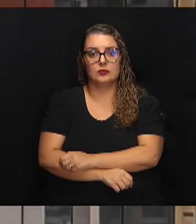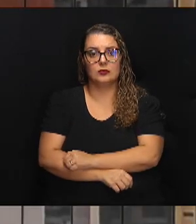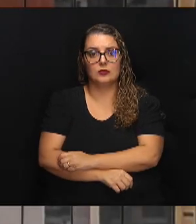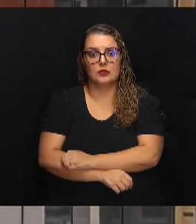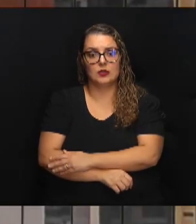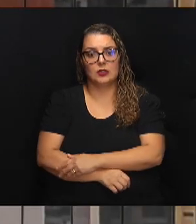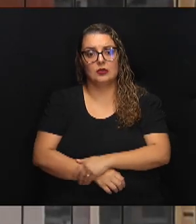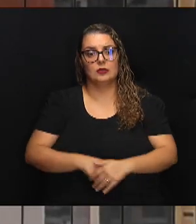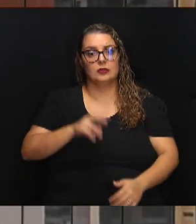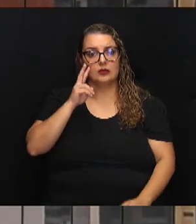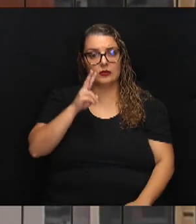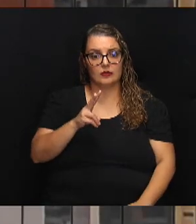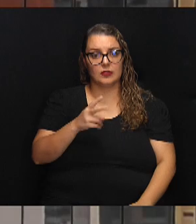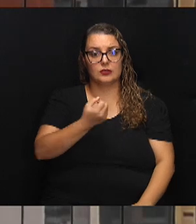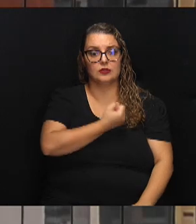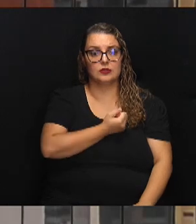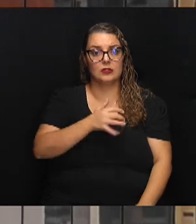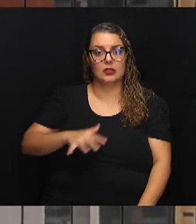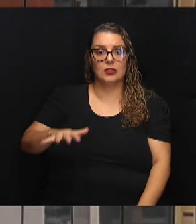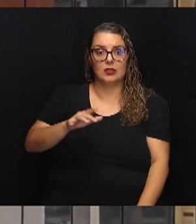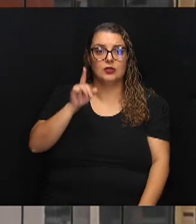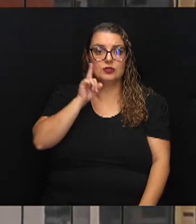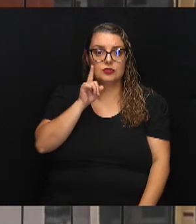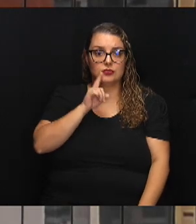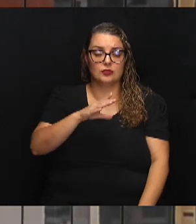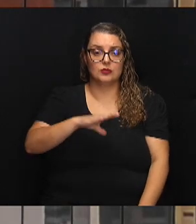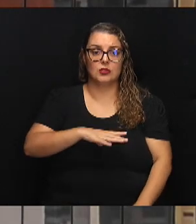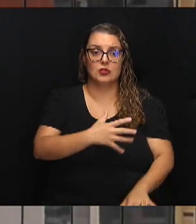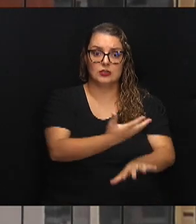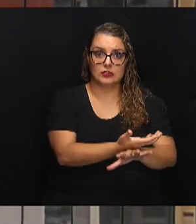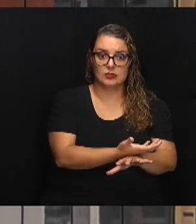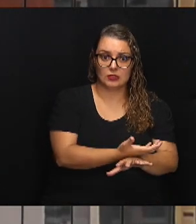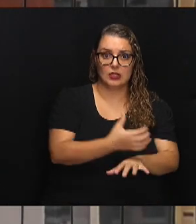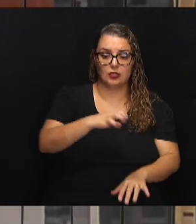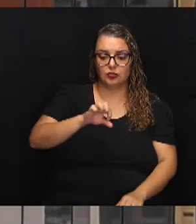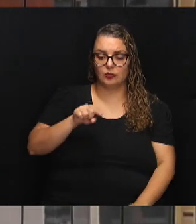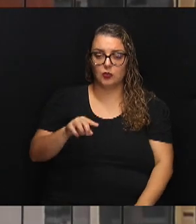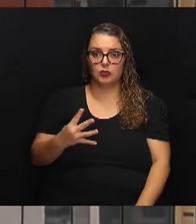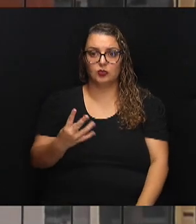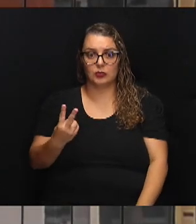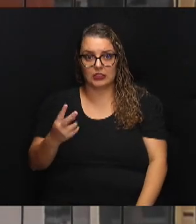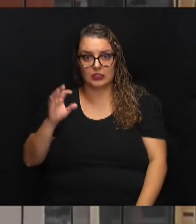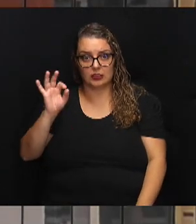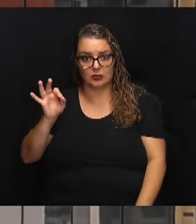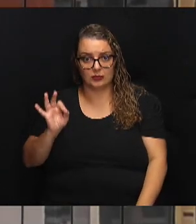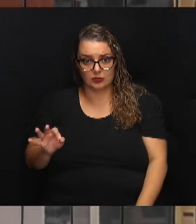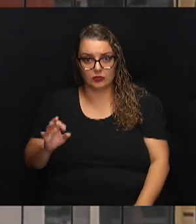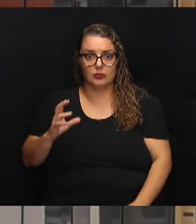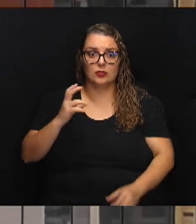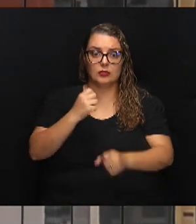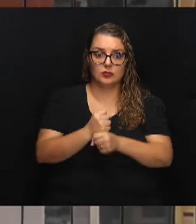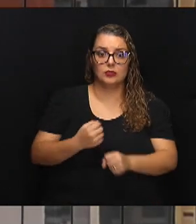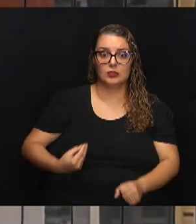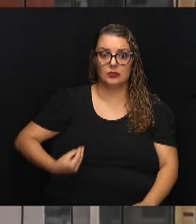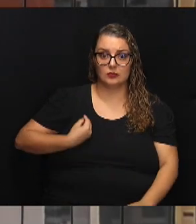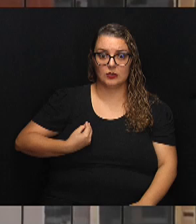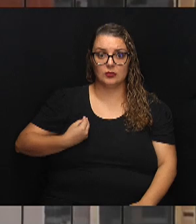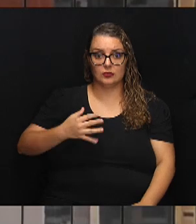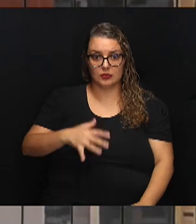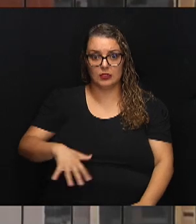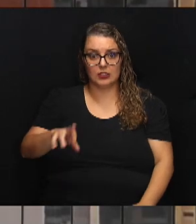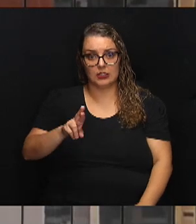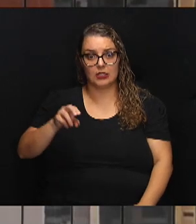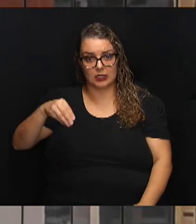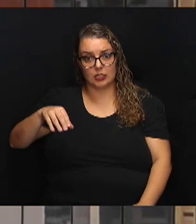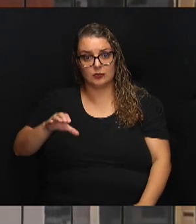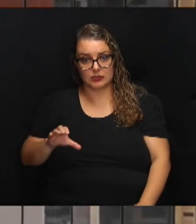números, né? A região ali de Americana e Nova Odessa são responsáveis por 9,42% do total de habitantes aqui da região